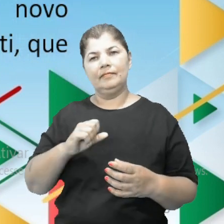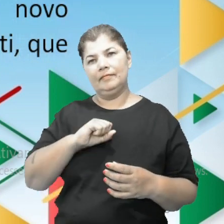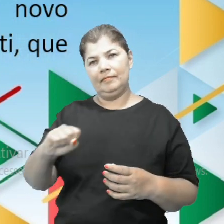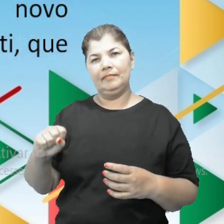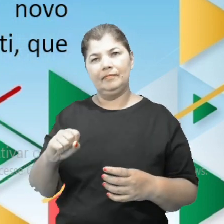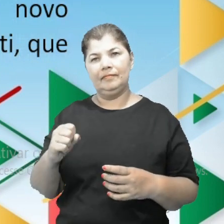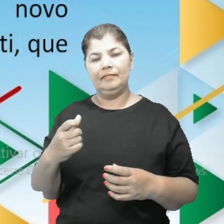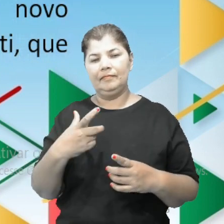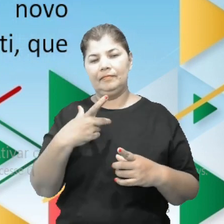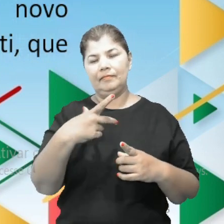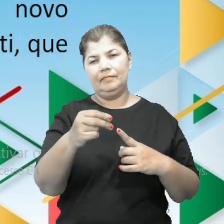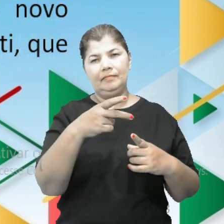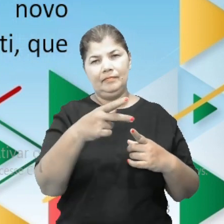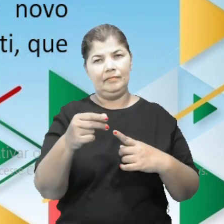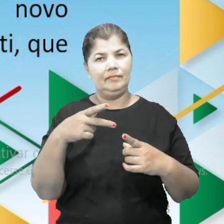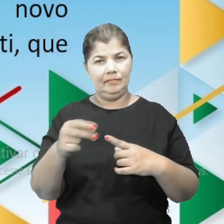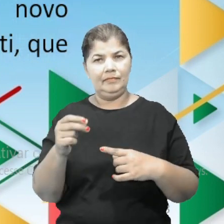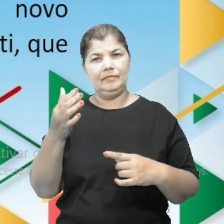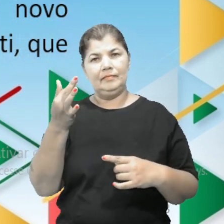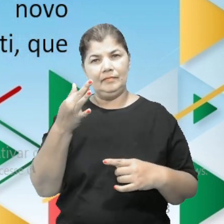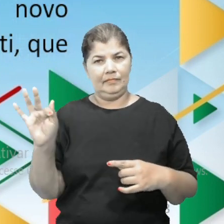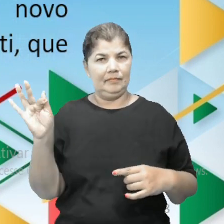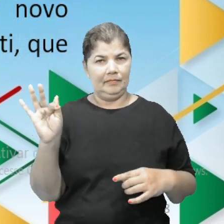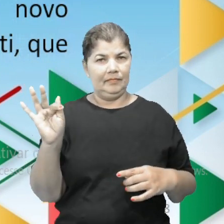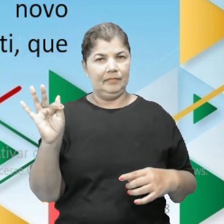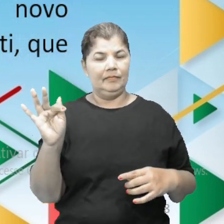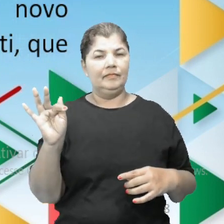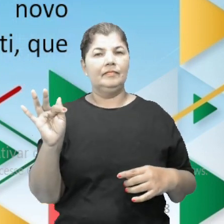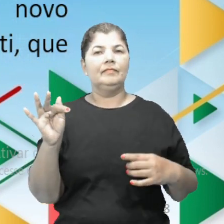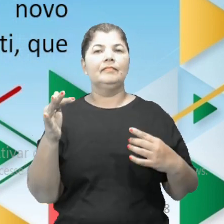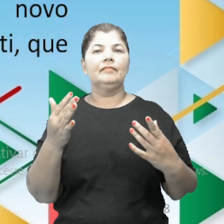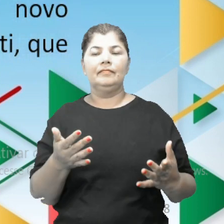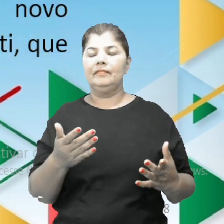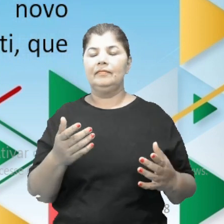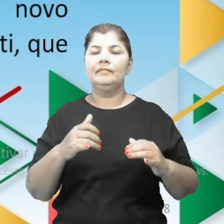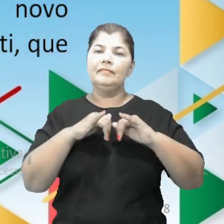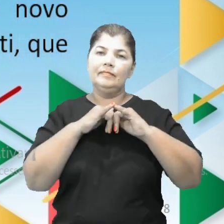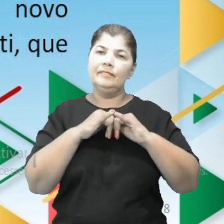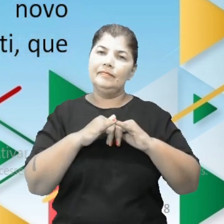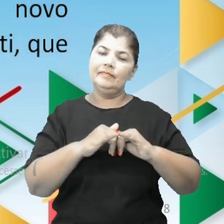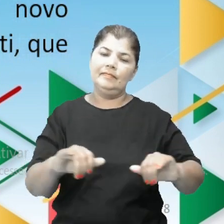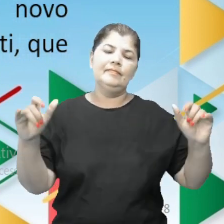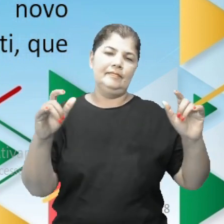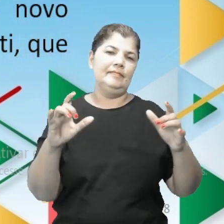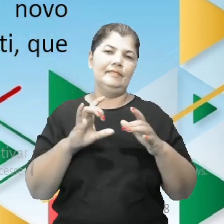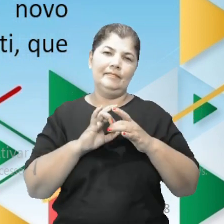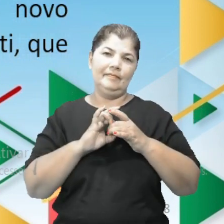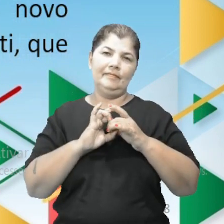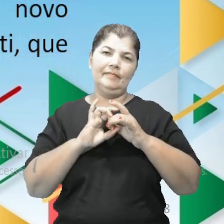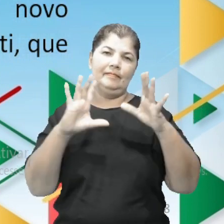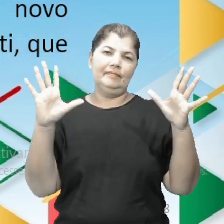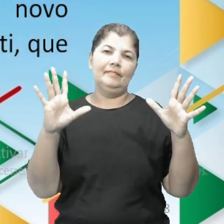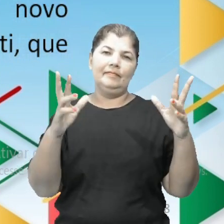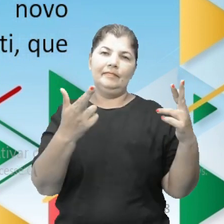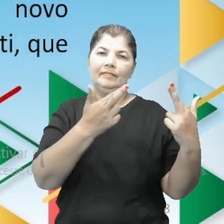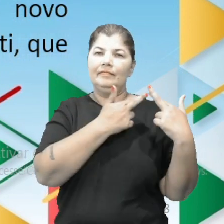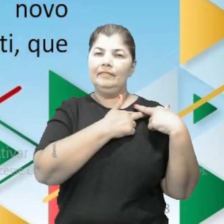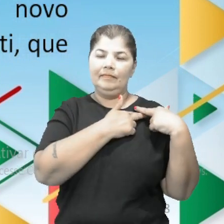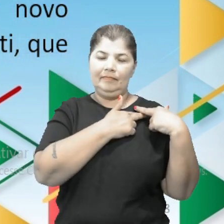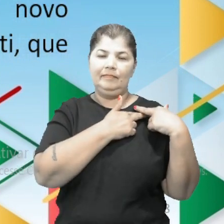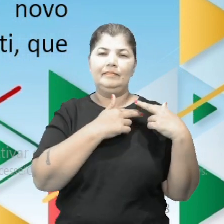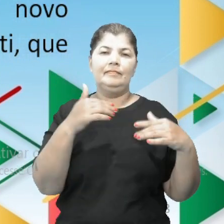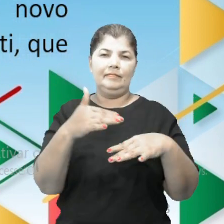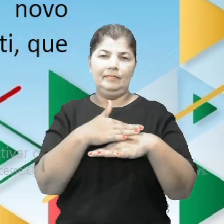os franceses. É isso. E proclamar a independência de São Domingos em